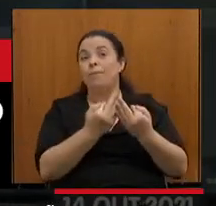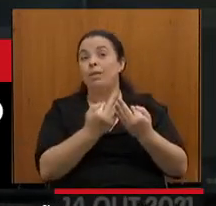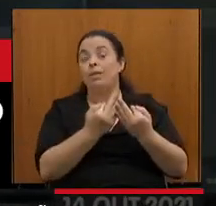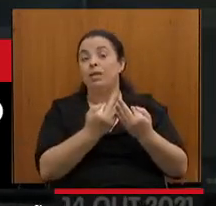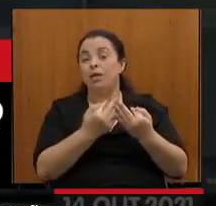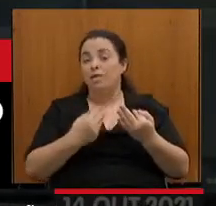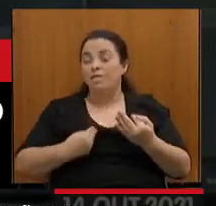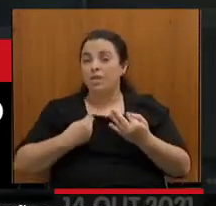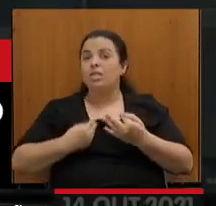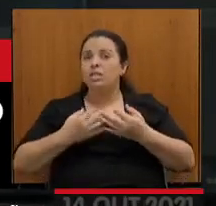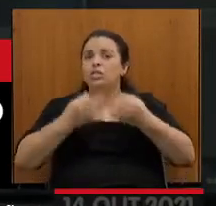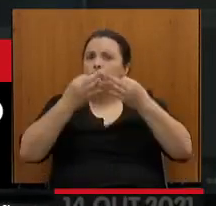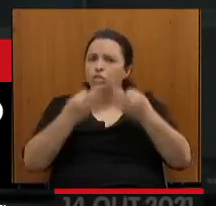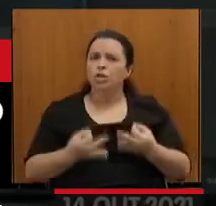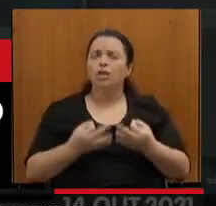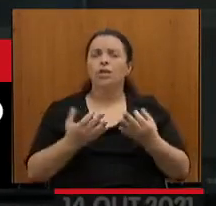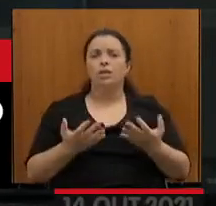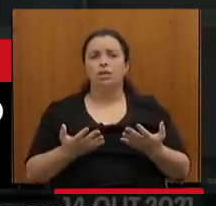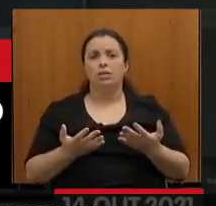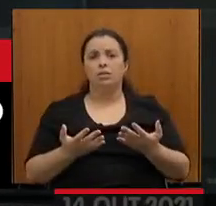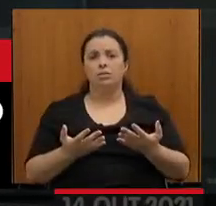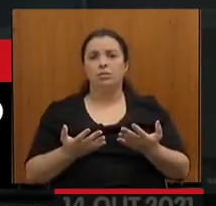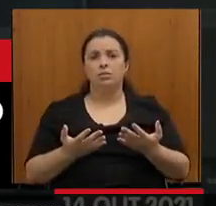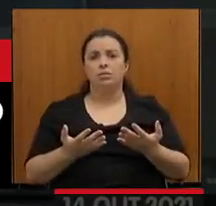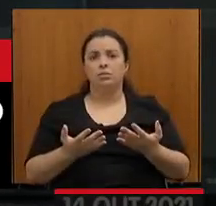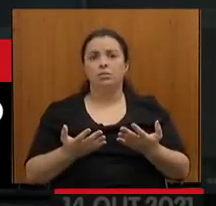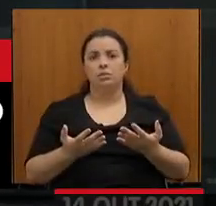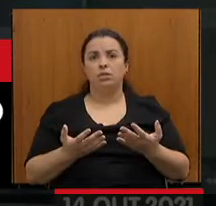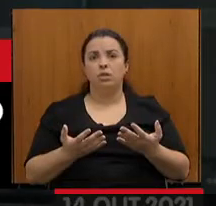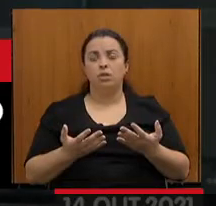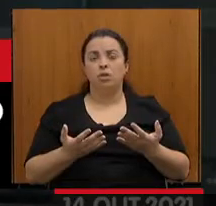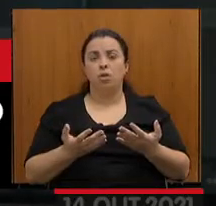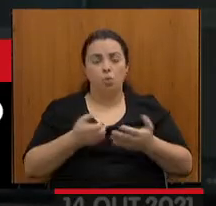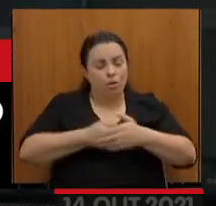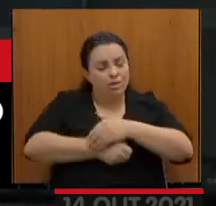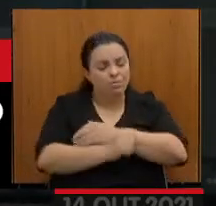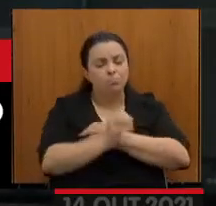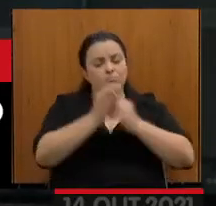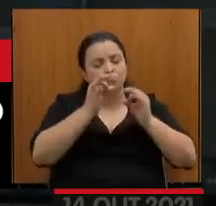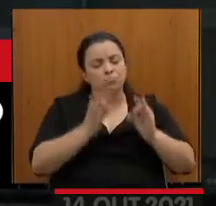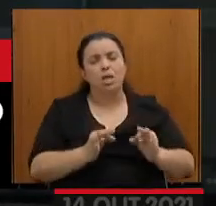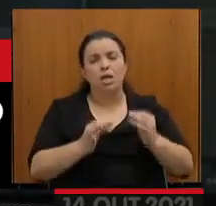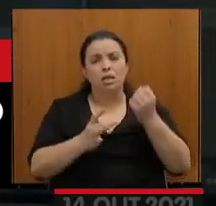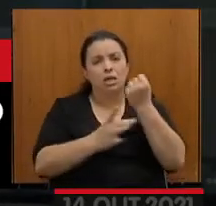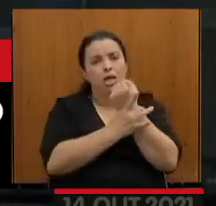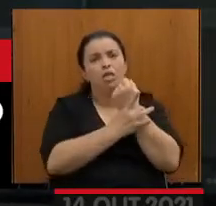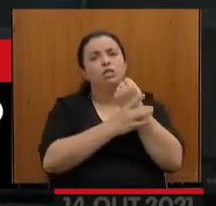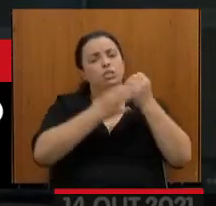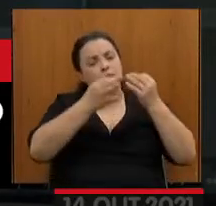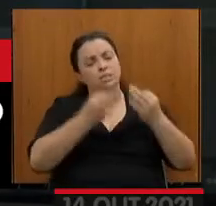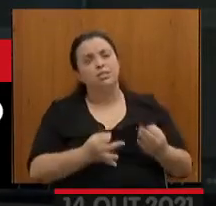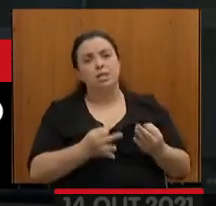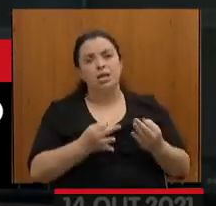vida, de produtividade, de inserção. Né?